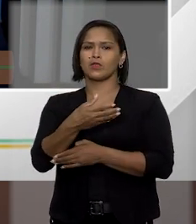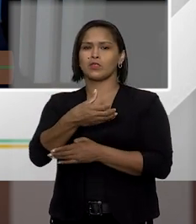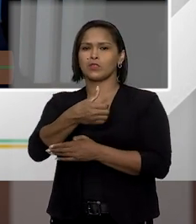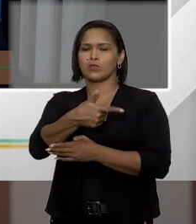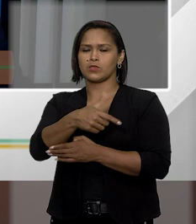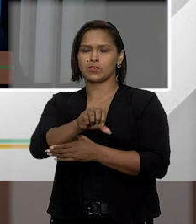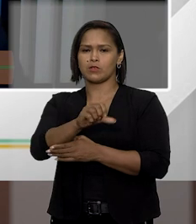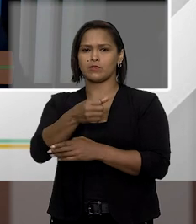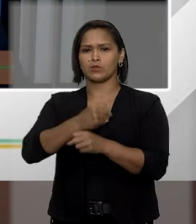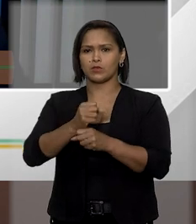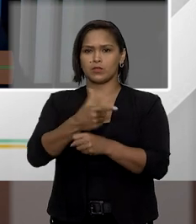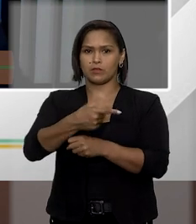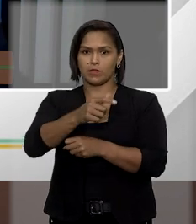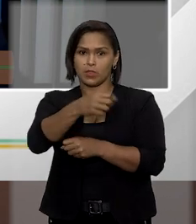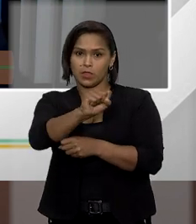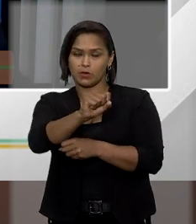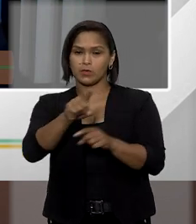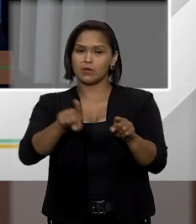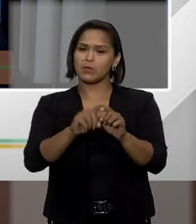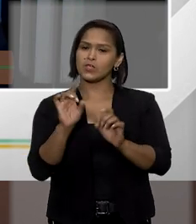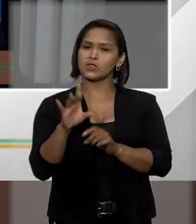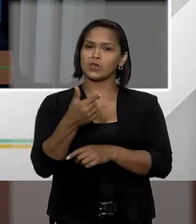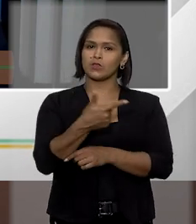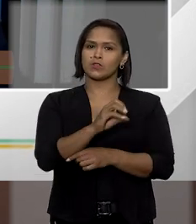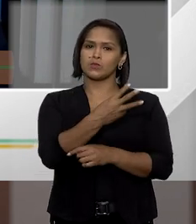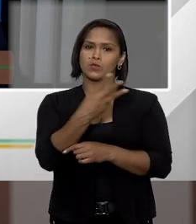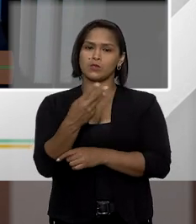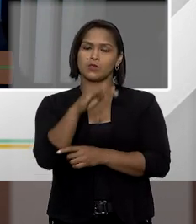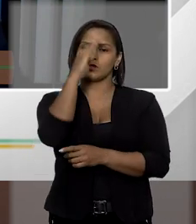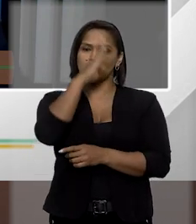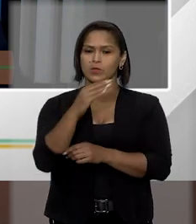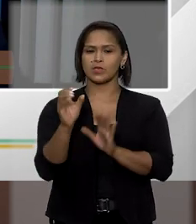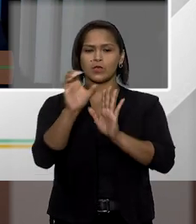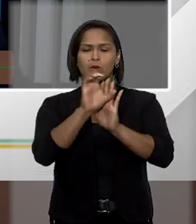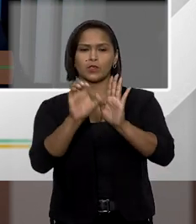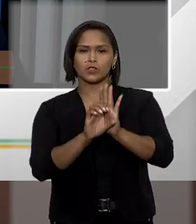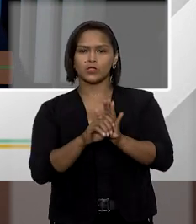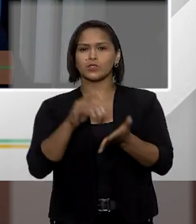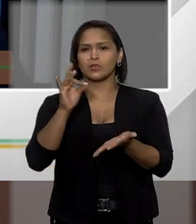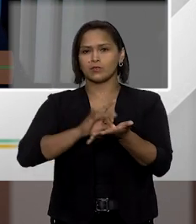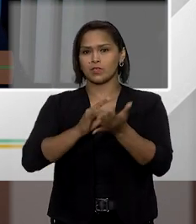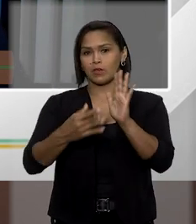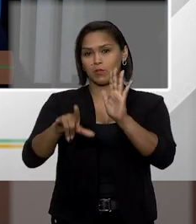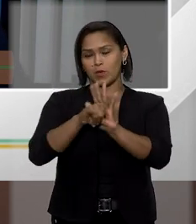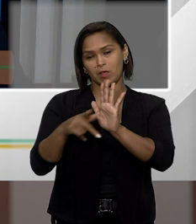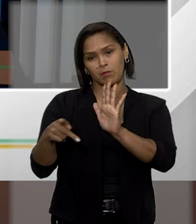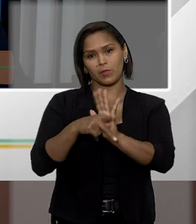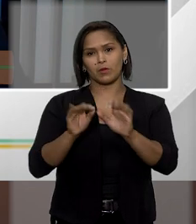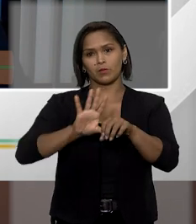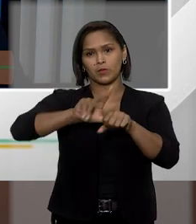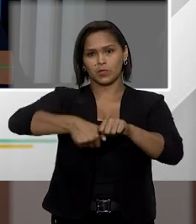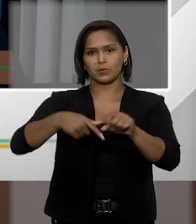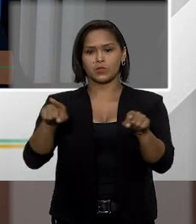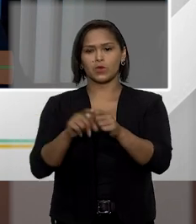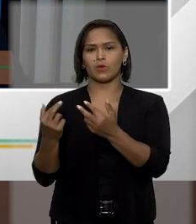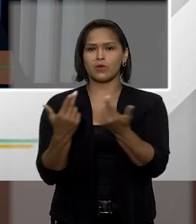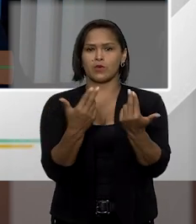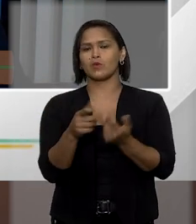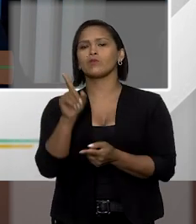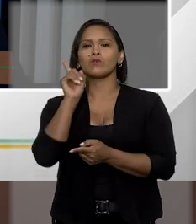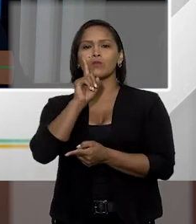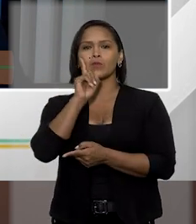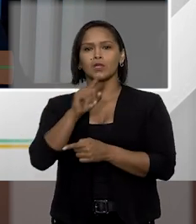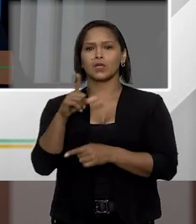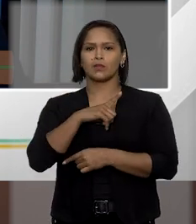8429 de 92, mas somente em 2003 que o Brasil editou efetivamente uma lei anticorrupção nos mesmos moldes daquela